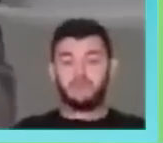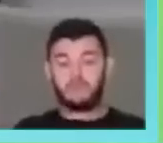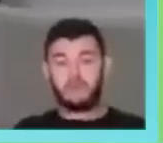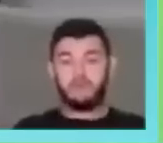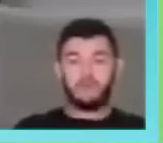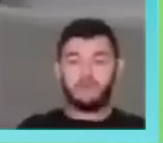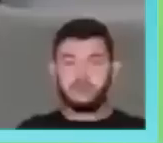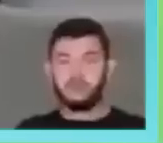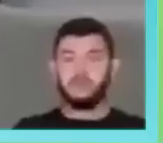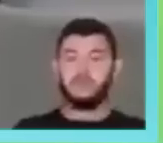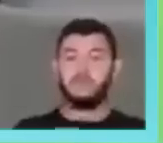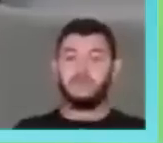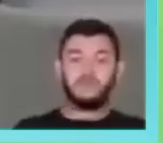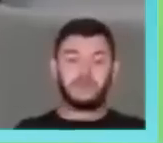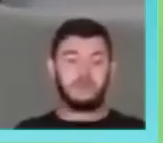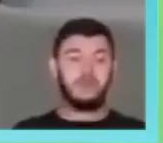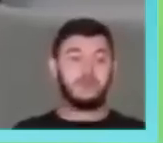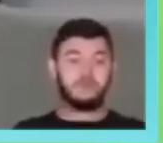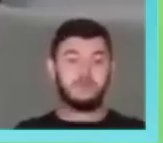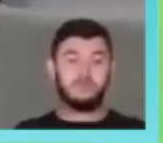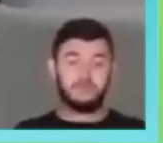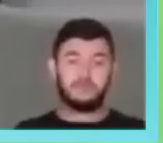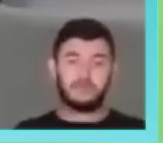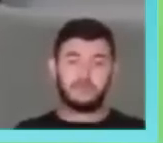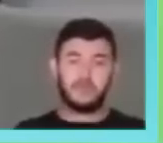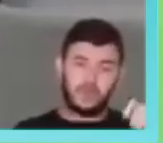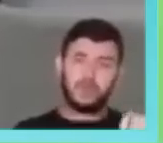sanção presidencial. Mas, infelizmente,